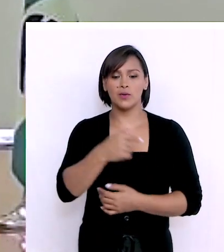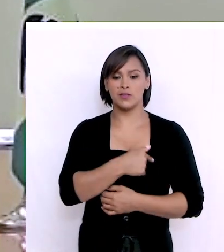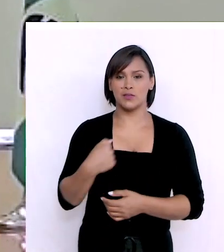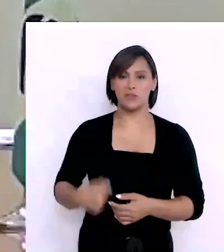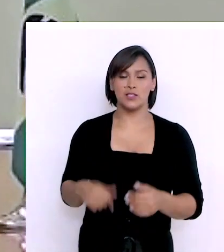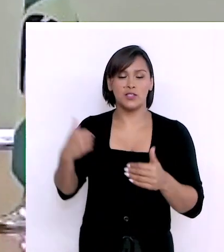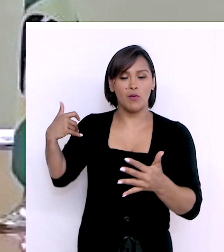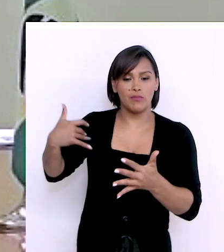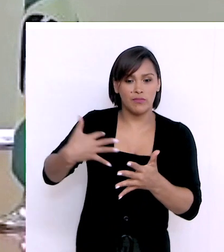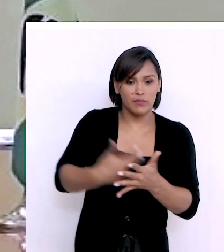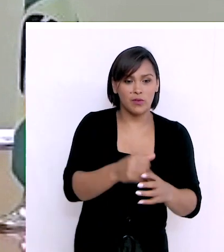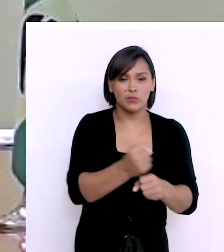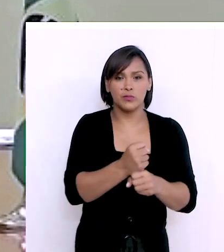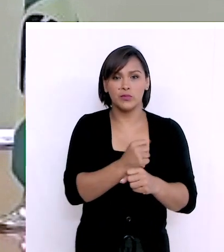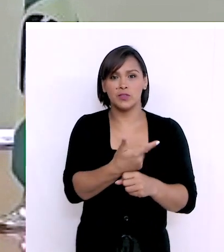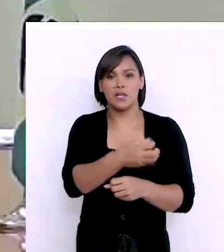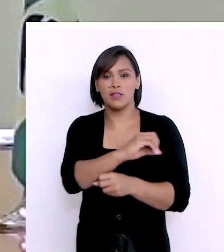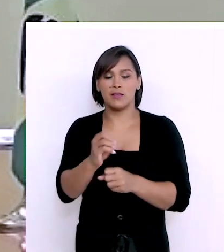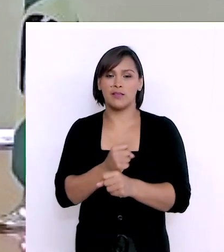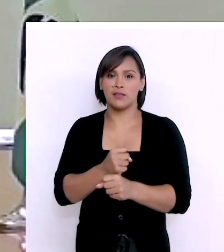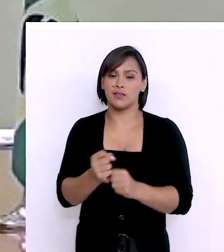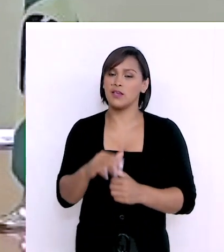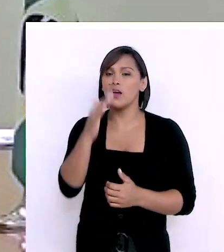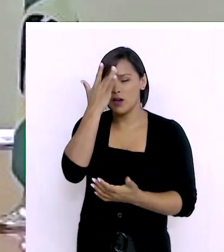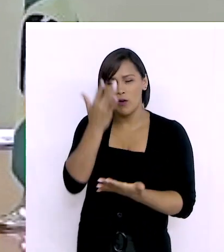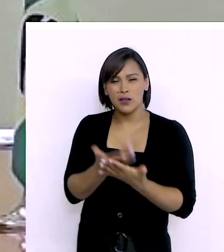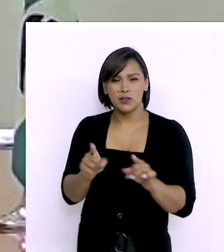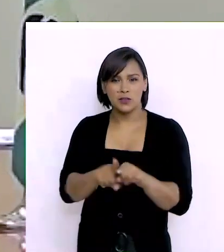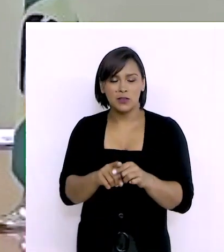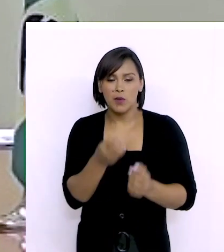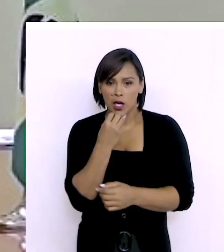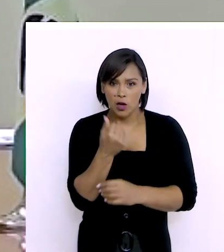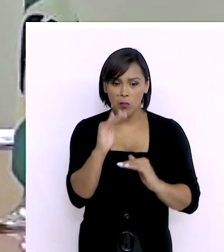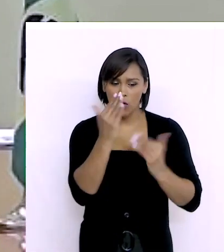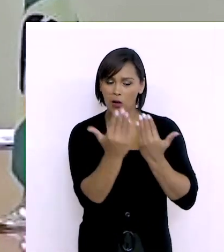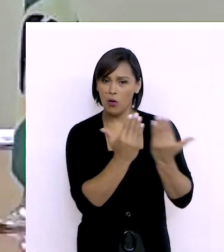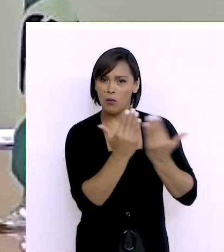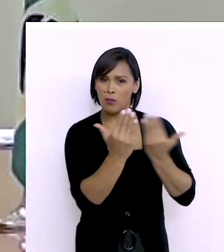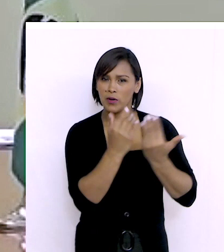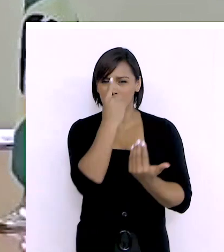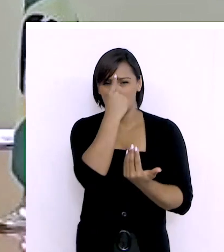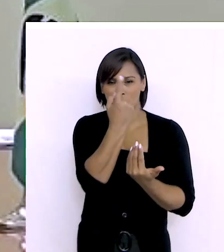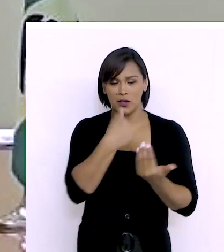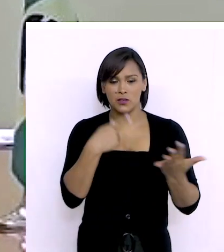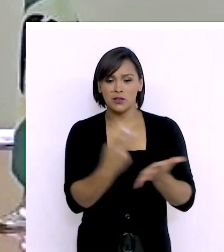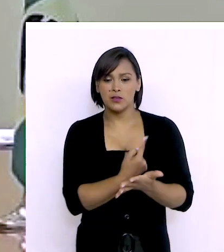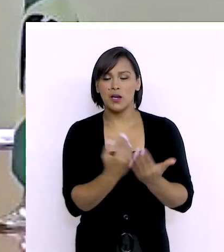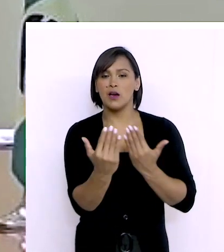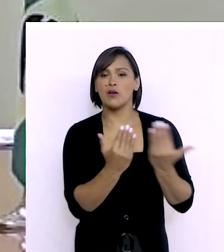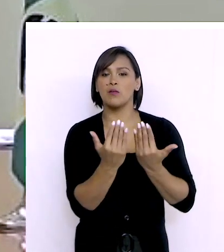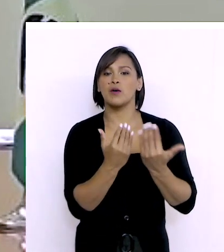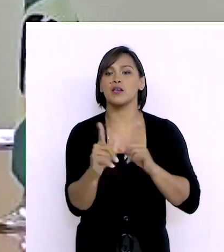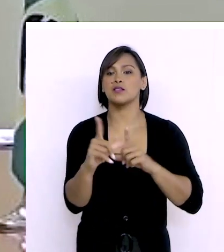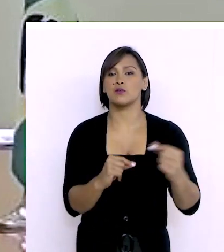China ao longo dos últimos 40 anos. E acho que um bom parâmetro para ter uma ideia é uma comparação com o